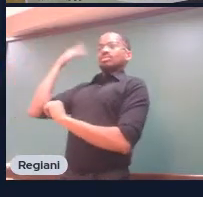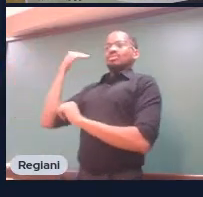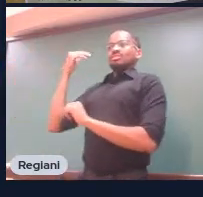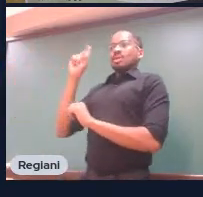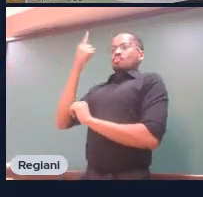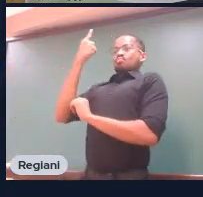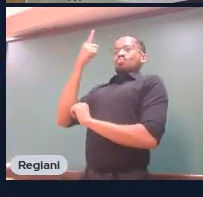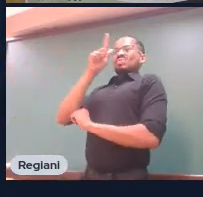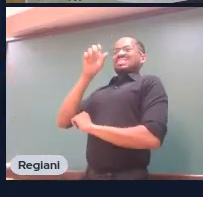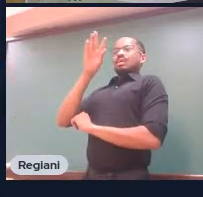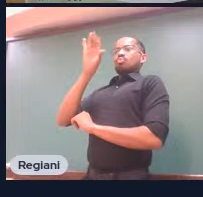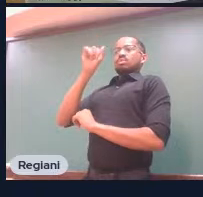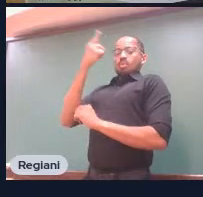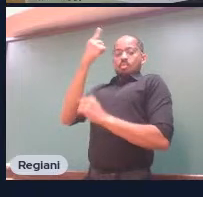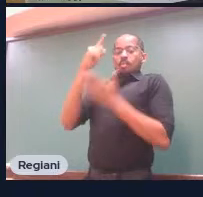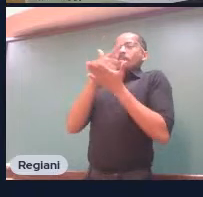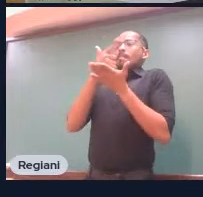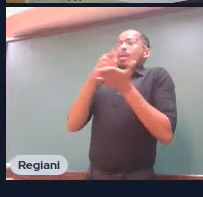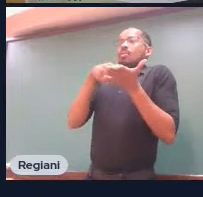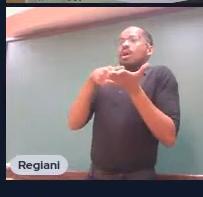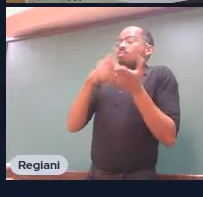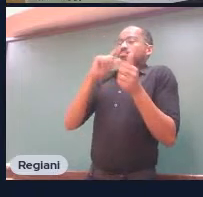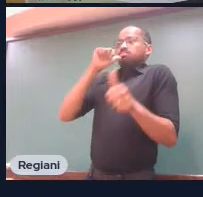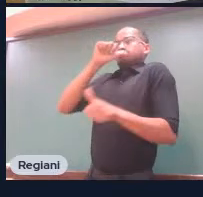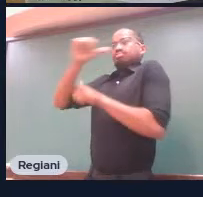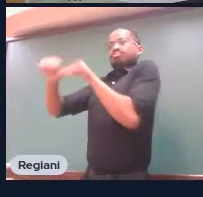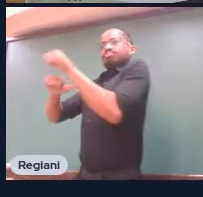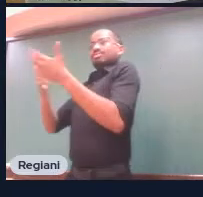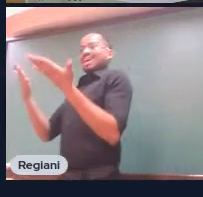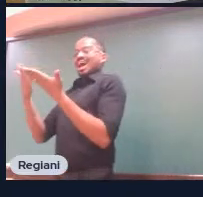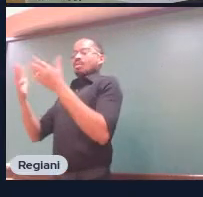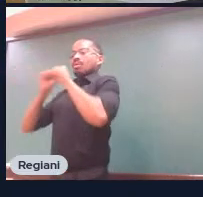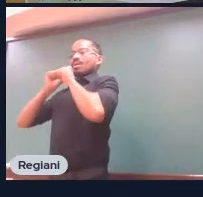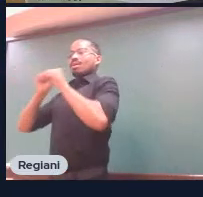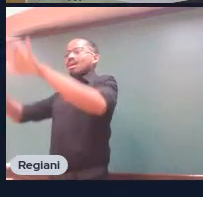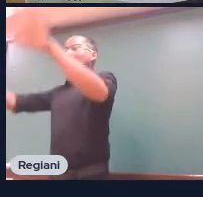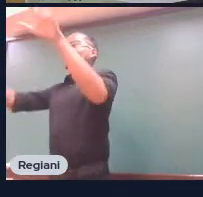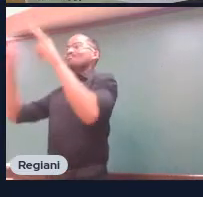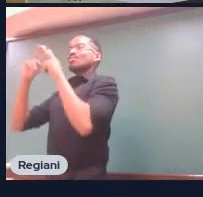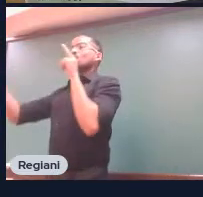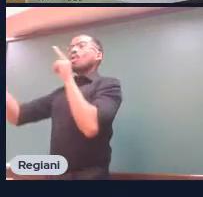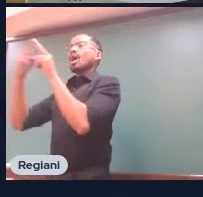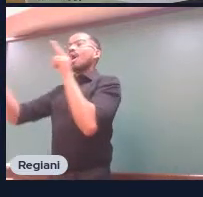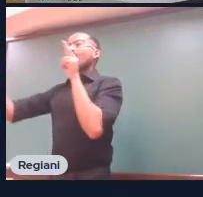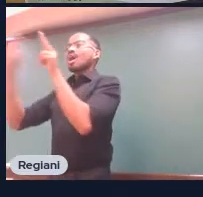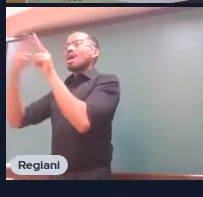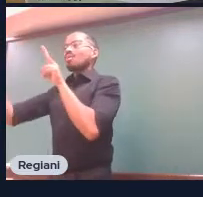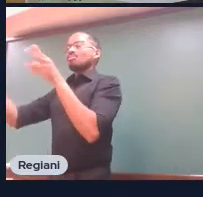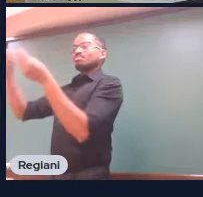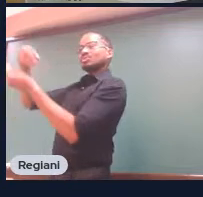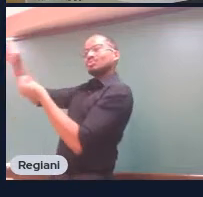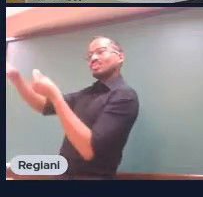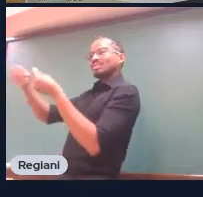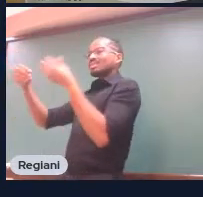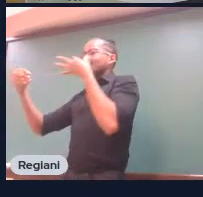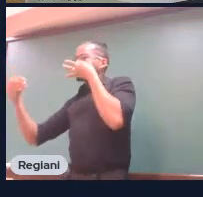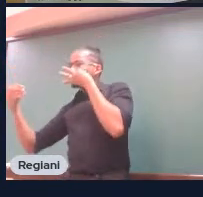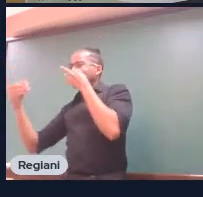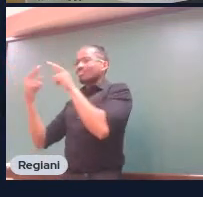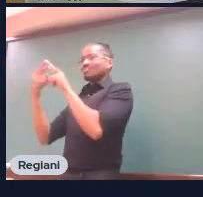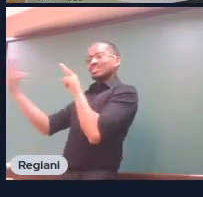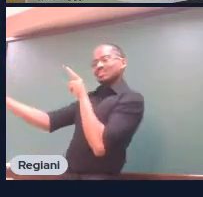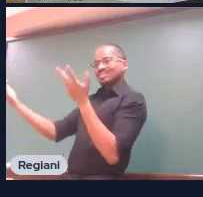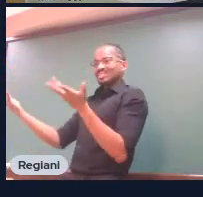Zigusta para entrar num mundo virtual que está se tornando híbrido. Como nós vamos